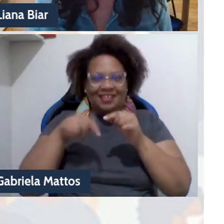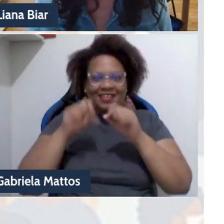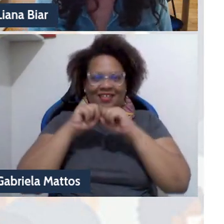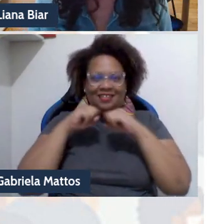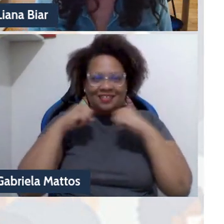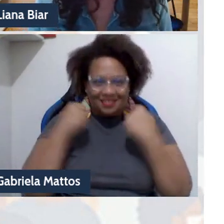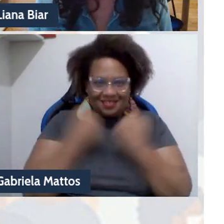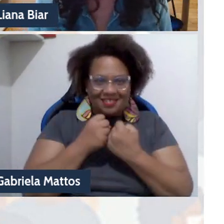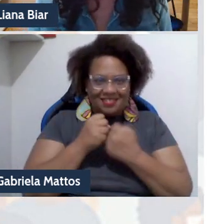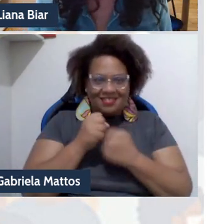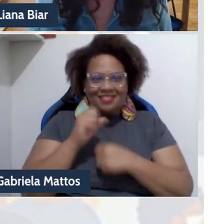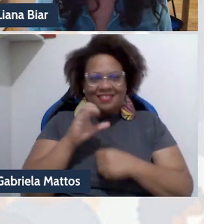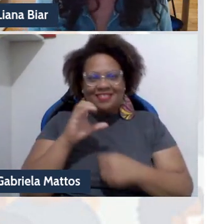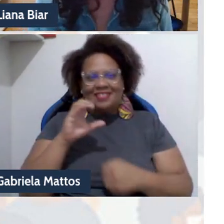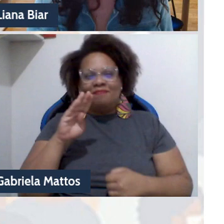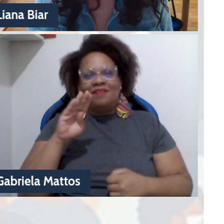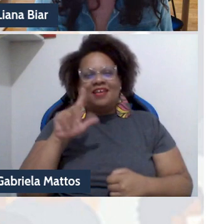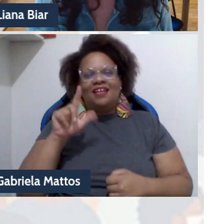histórias da pandemia.